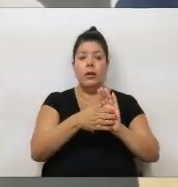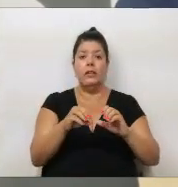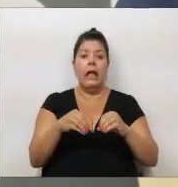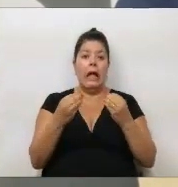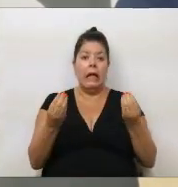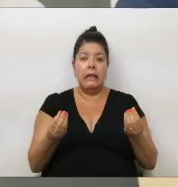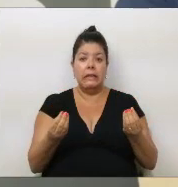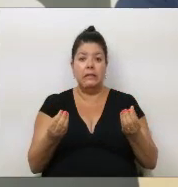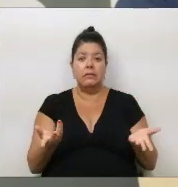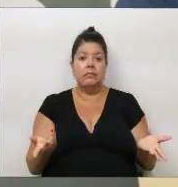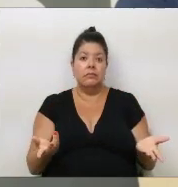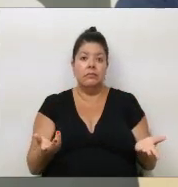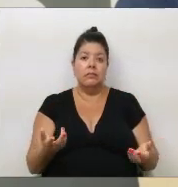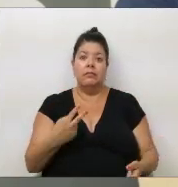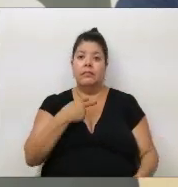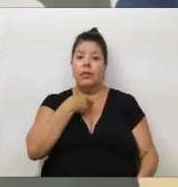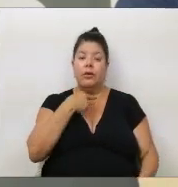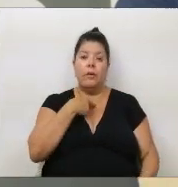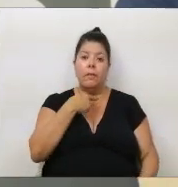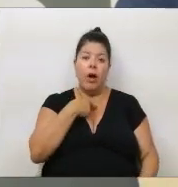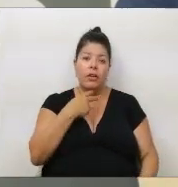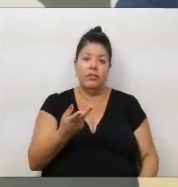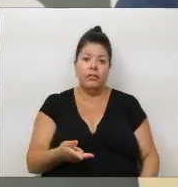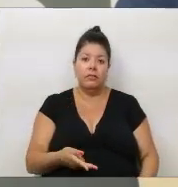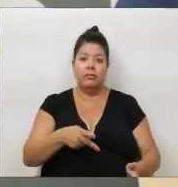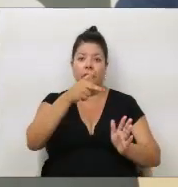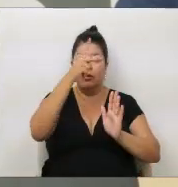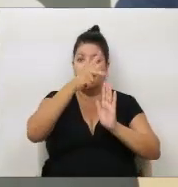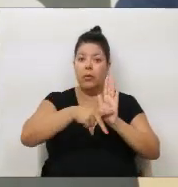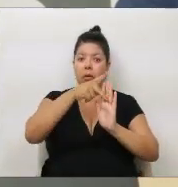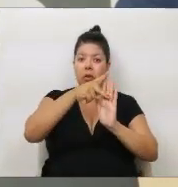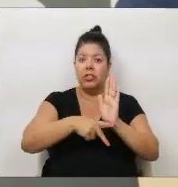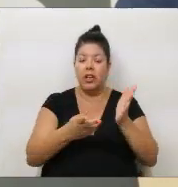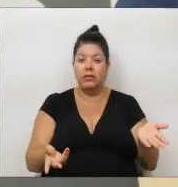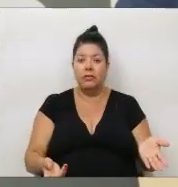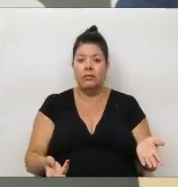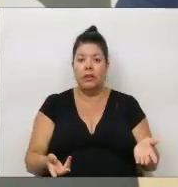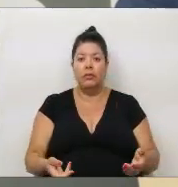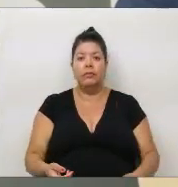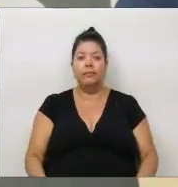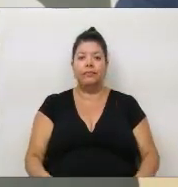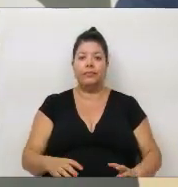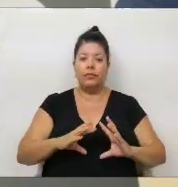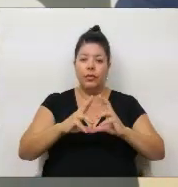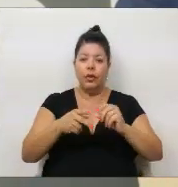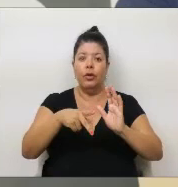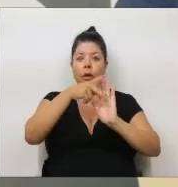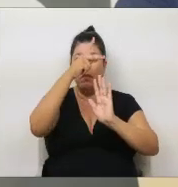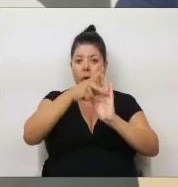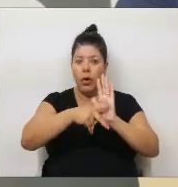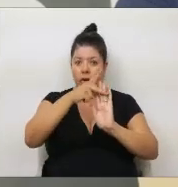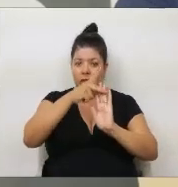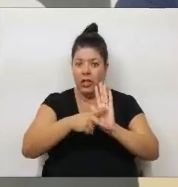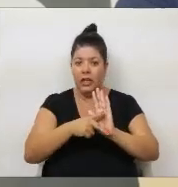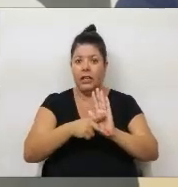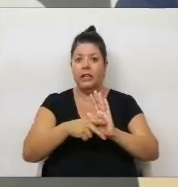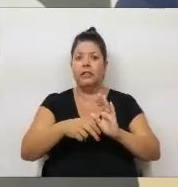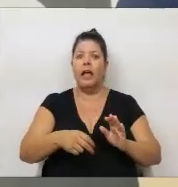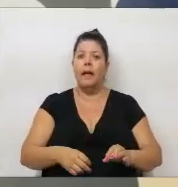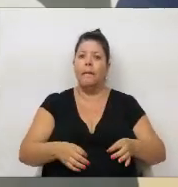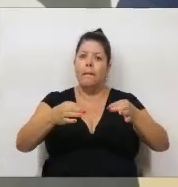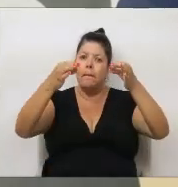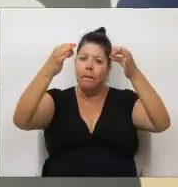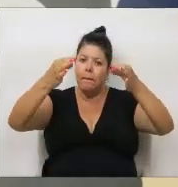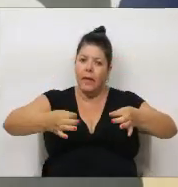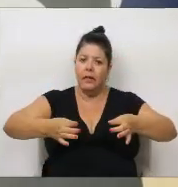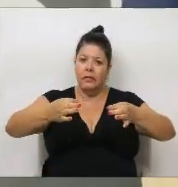cargo, tu aprova o meu projeto. Não. Todo projeto ele tem que ser bem transparente,